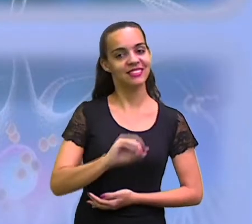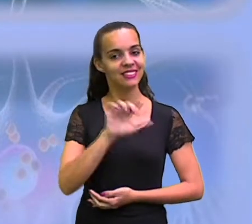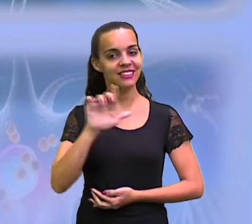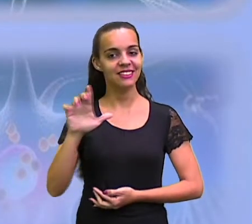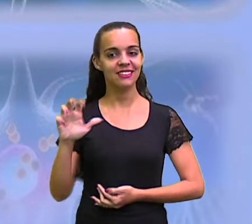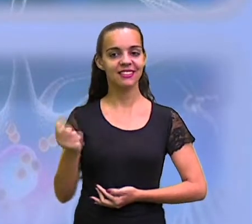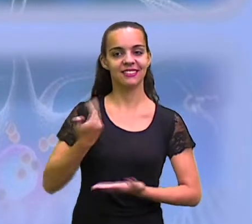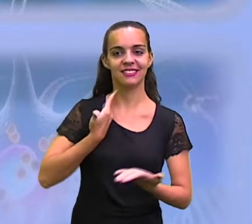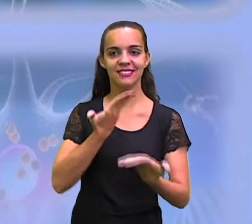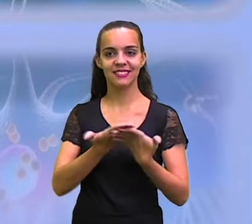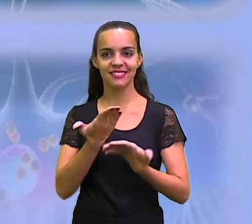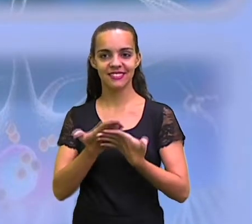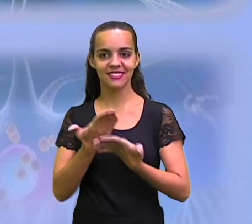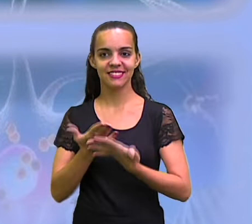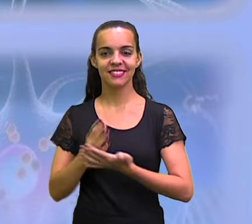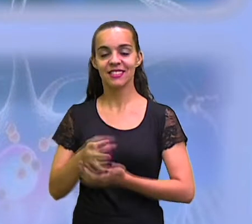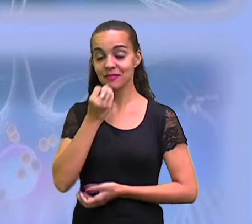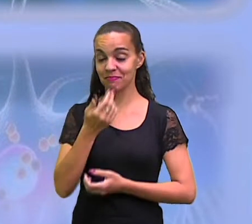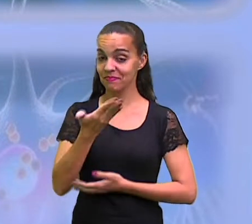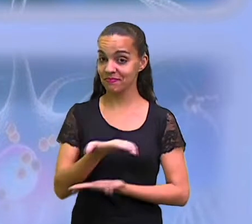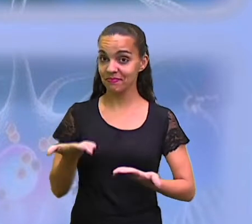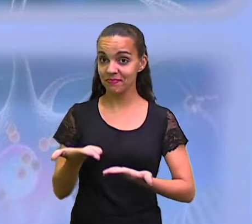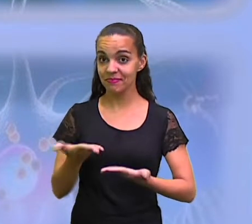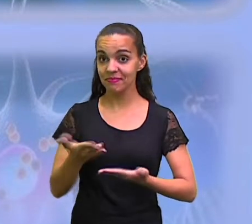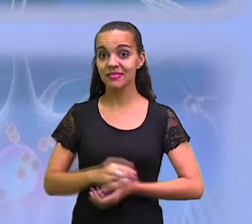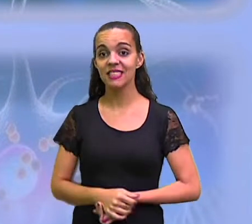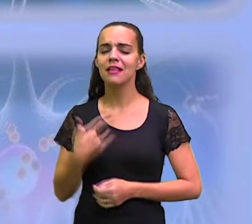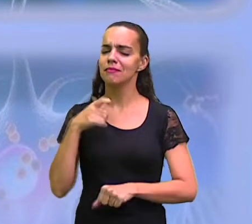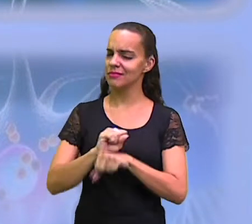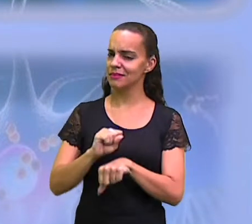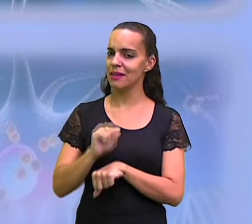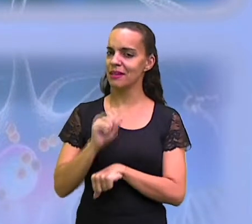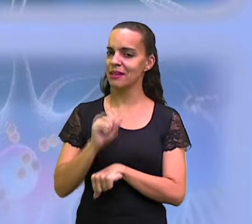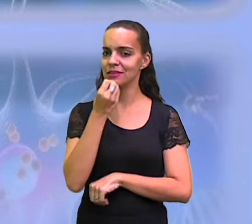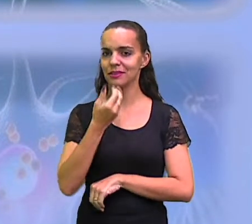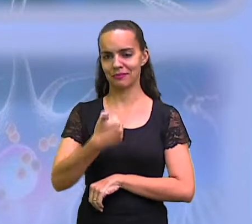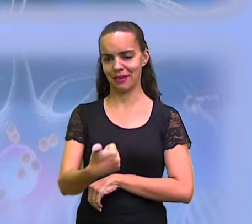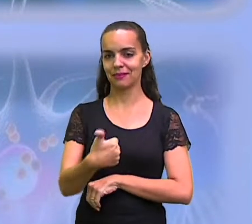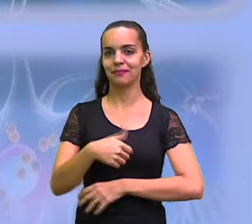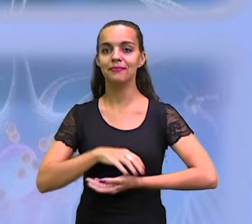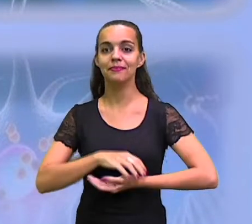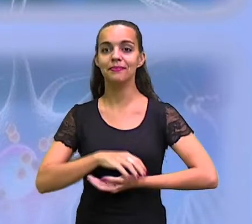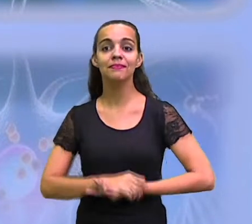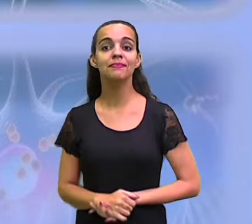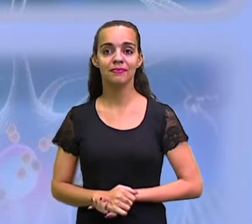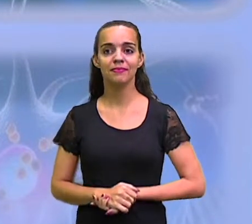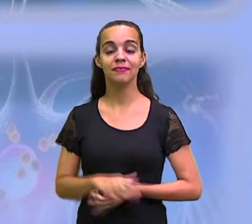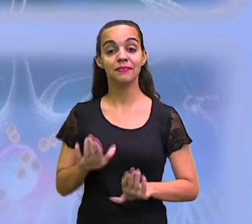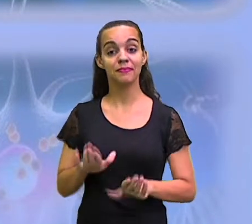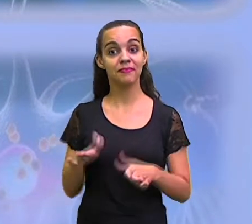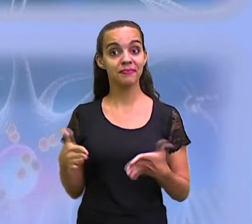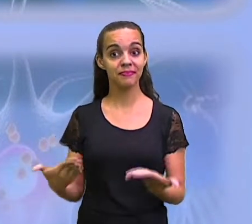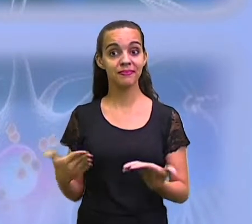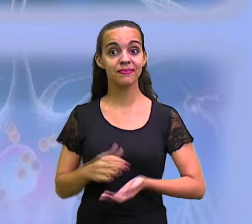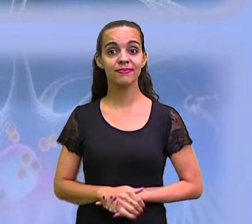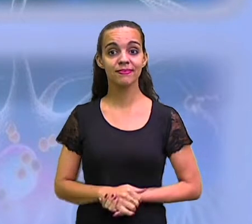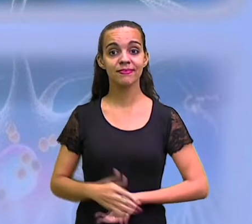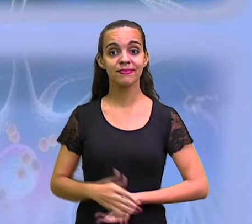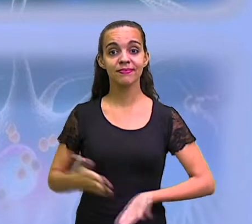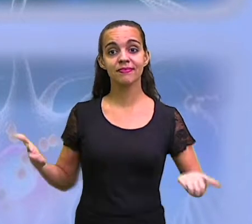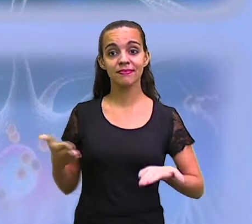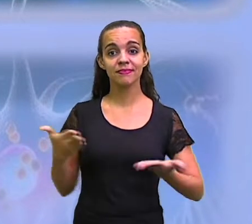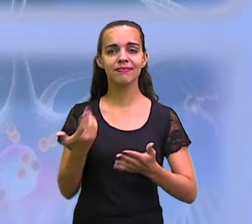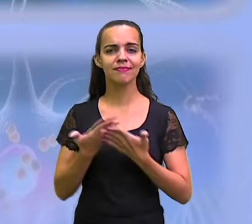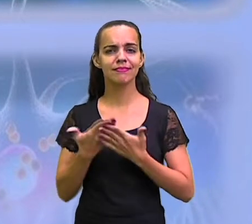Olá, estudantes! Como vocês estão? Eu espero que vocês estejam muito bem. E aí? Hoje nós